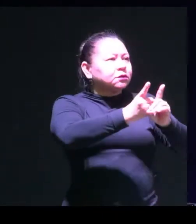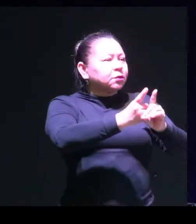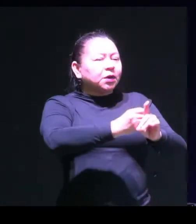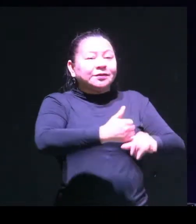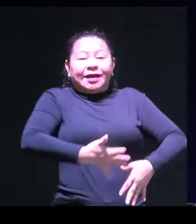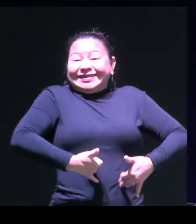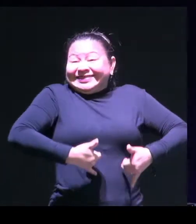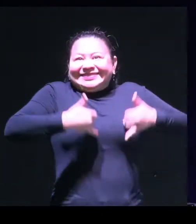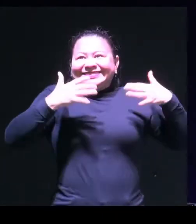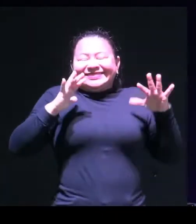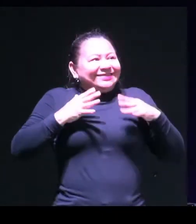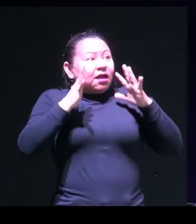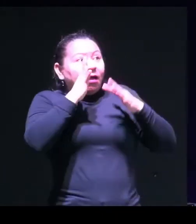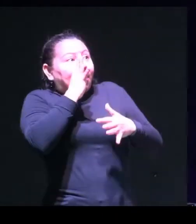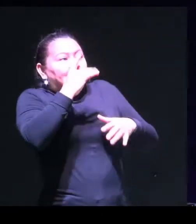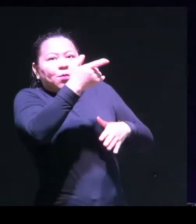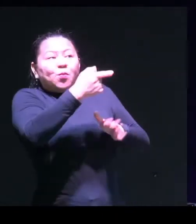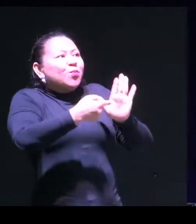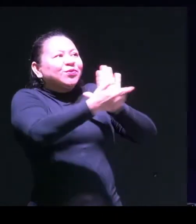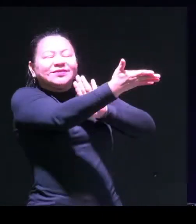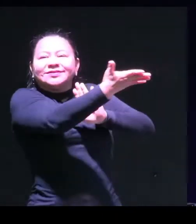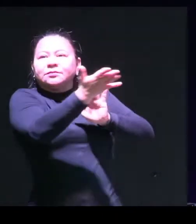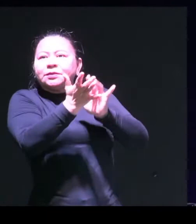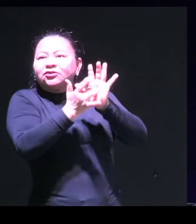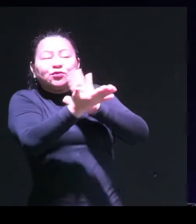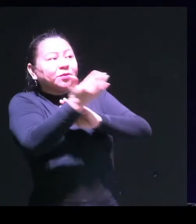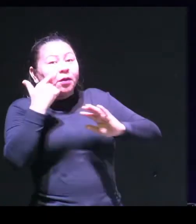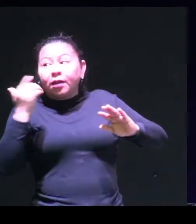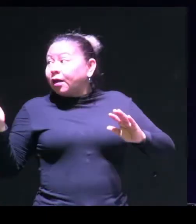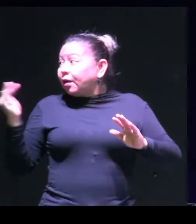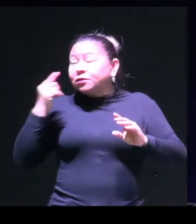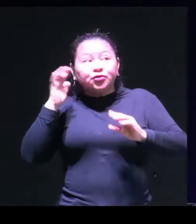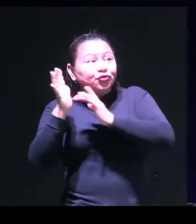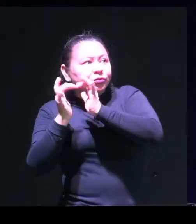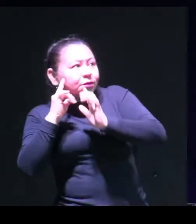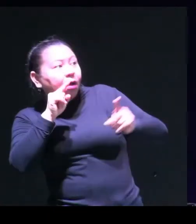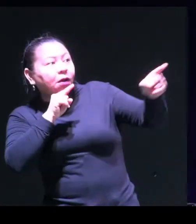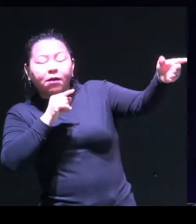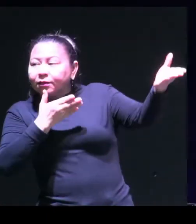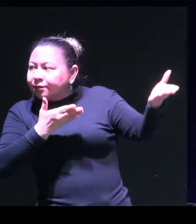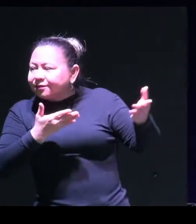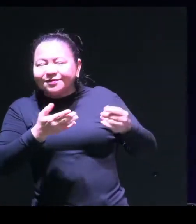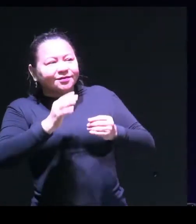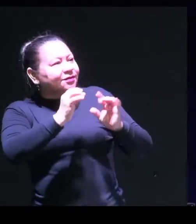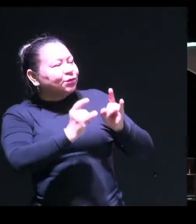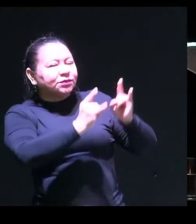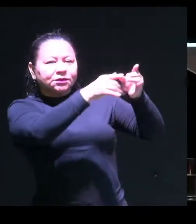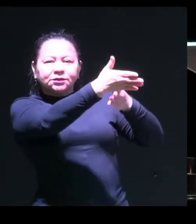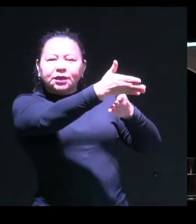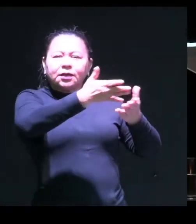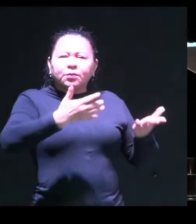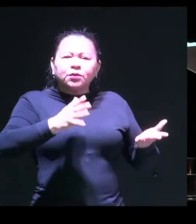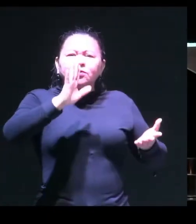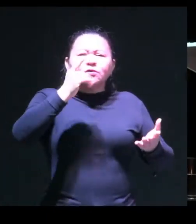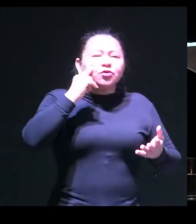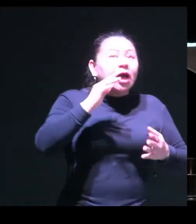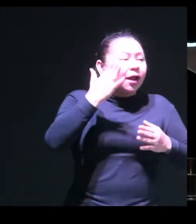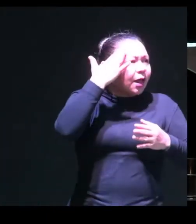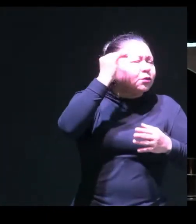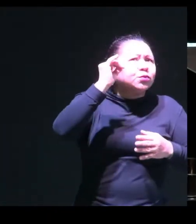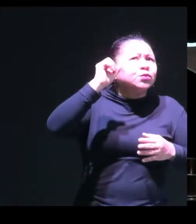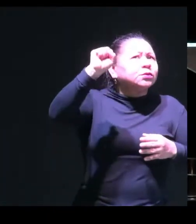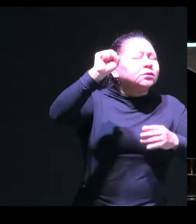se orgulhando, admirando e mostrando para Jesus. Uma vez eu fui lá em São Paulo, e fui lá no pátio do templo de